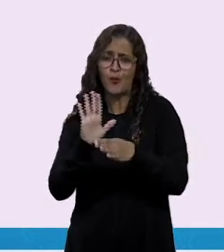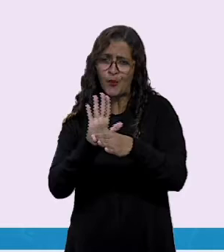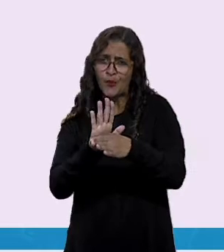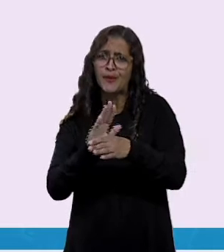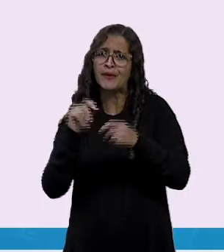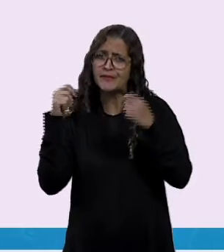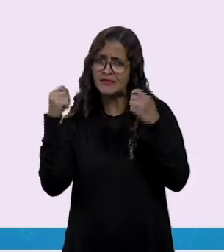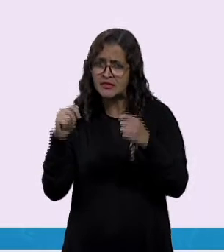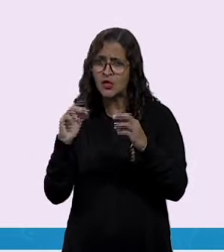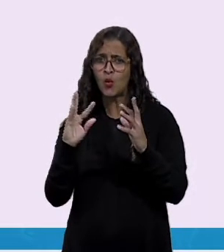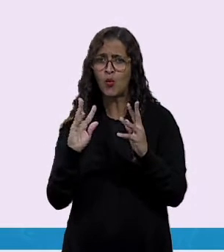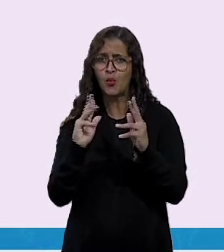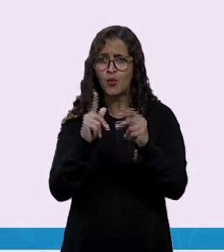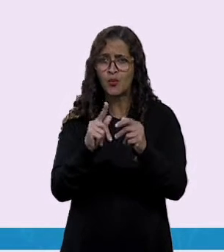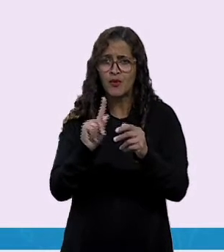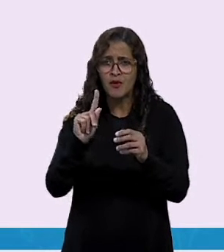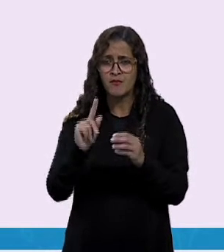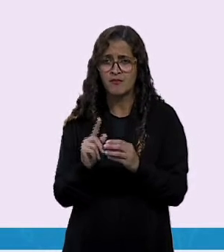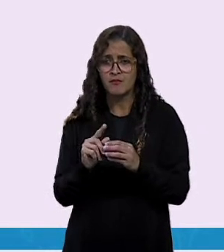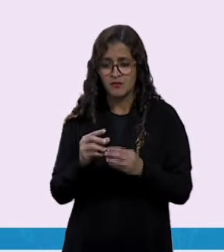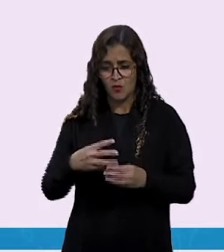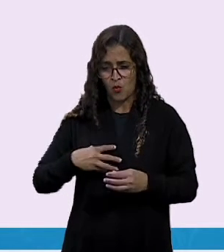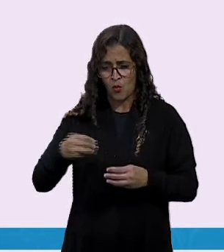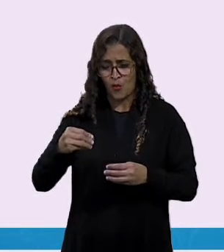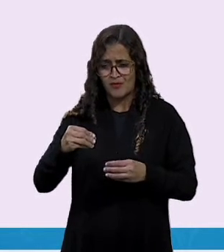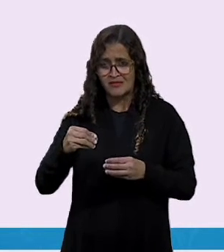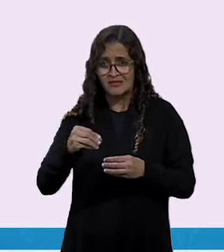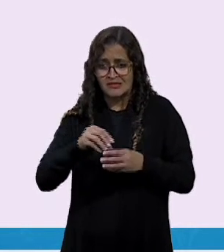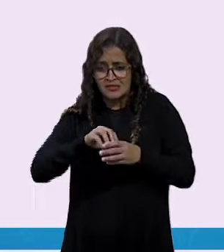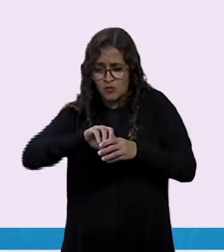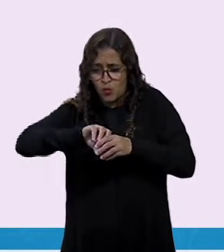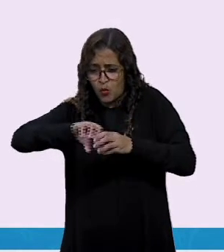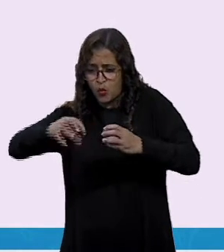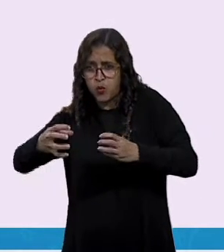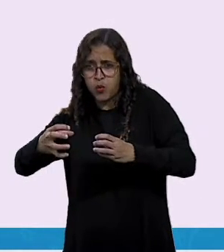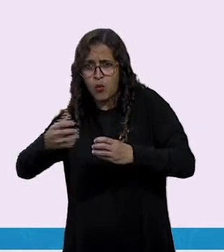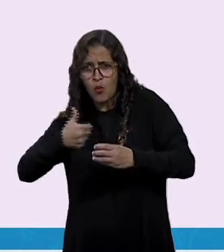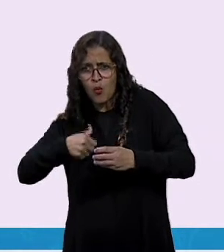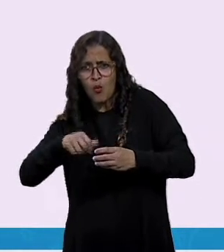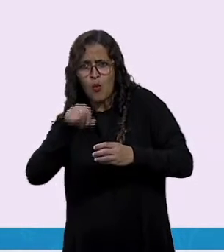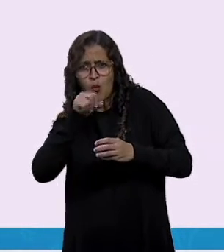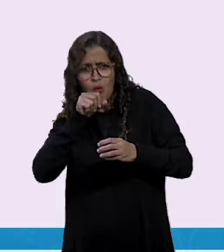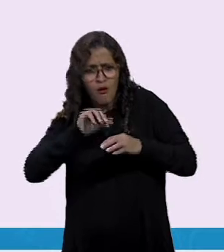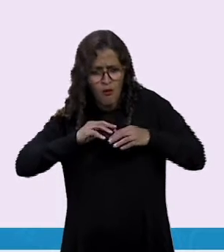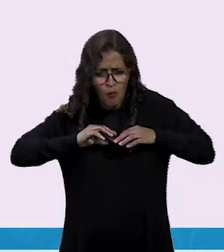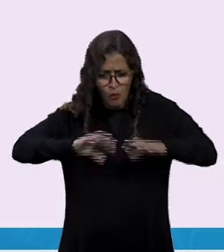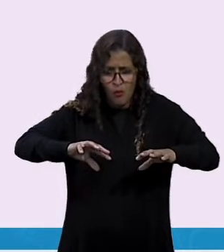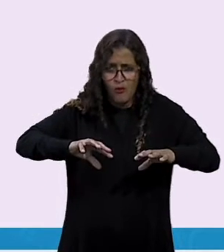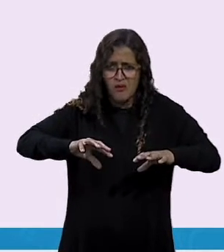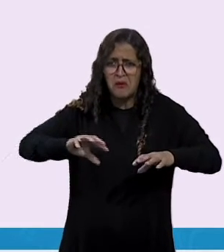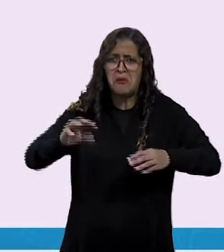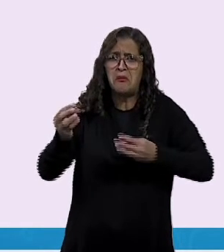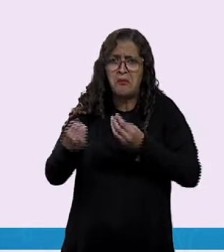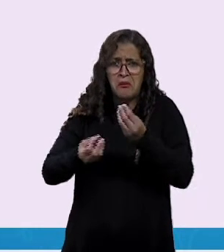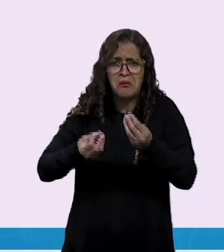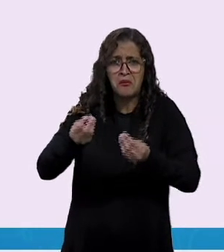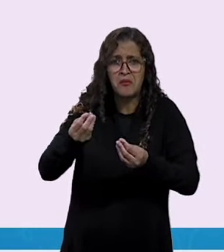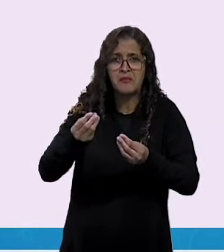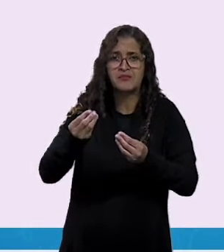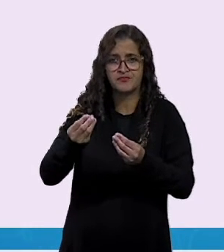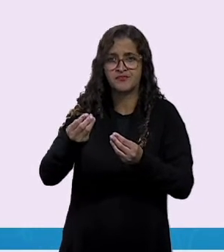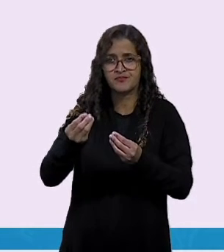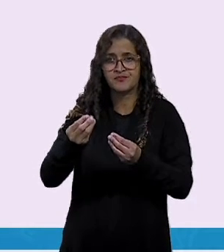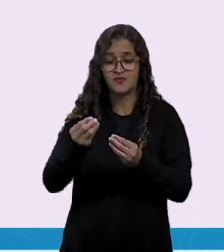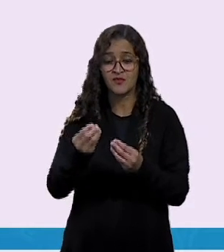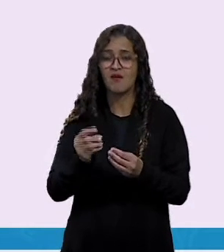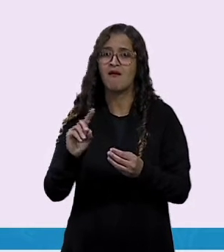da mãe, ele já está fora do ovo. Ai, professora, que bagunça! Ovíparo, ovivíparo. Mas